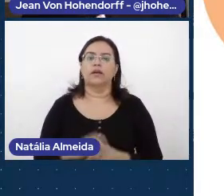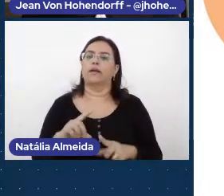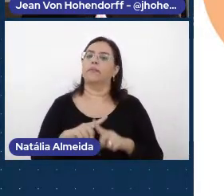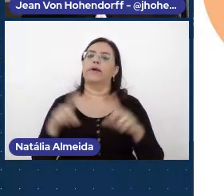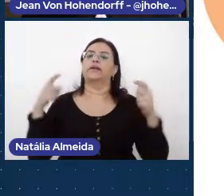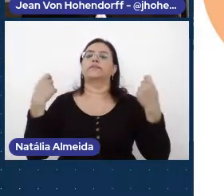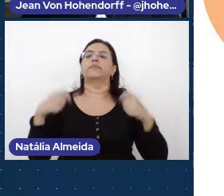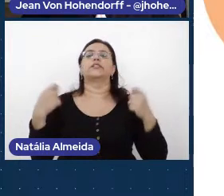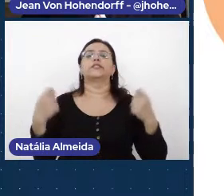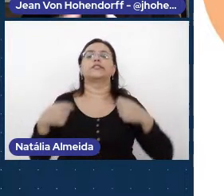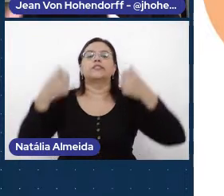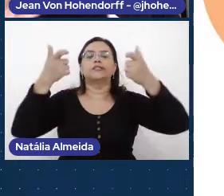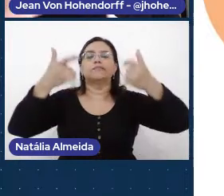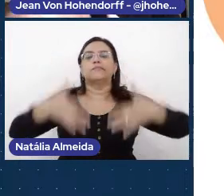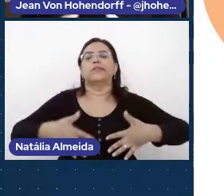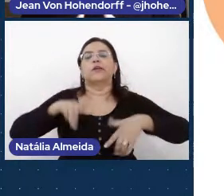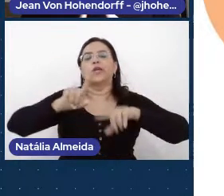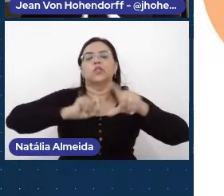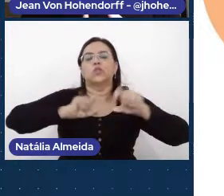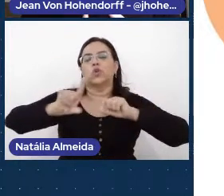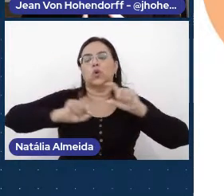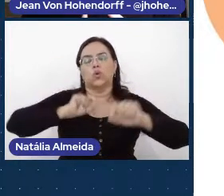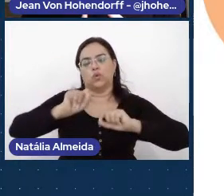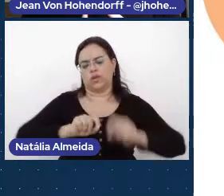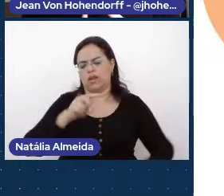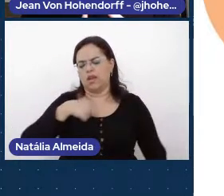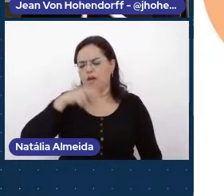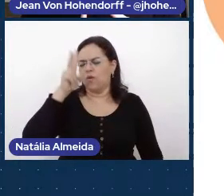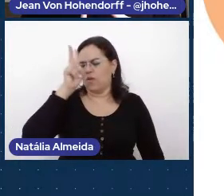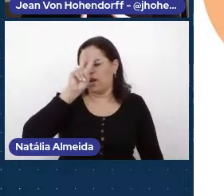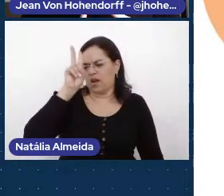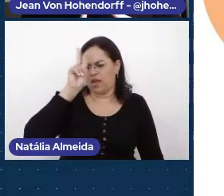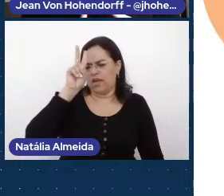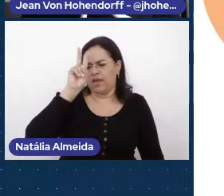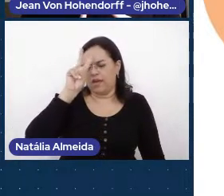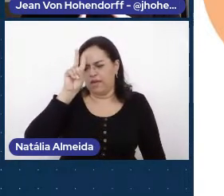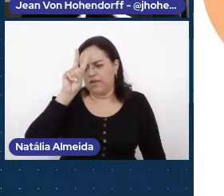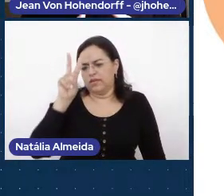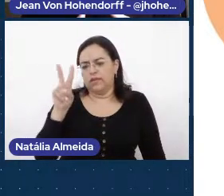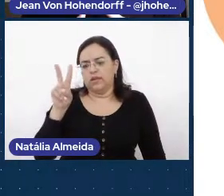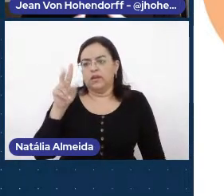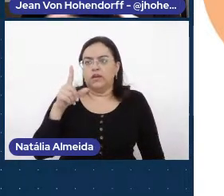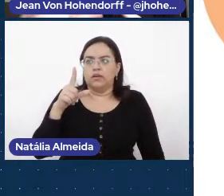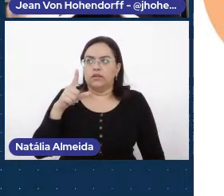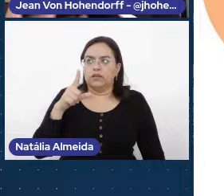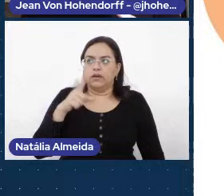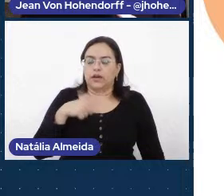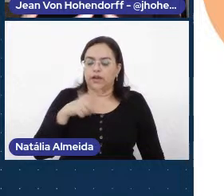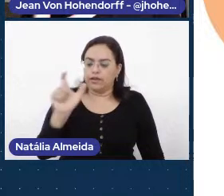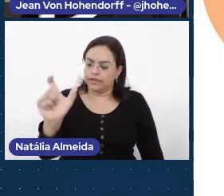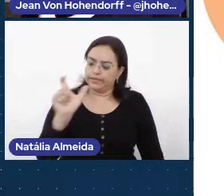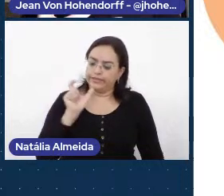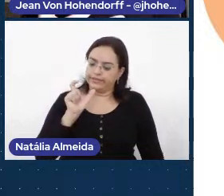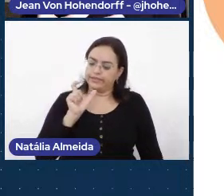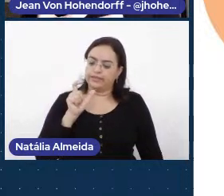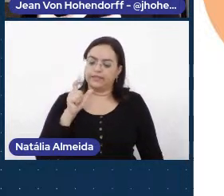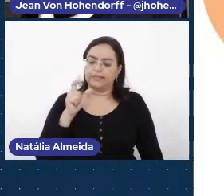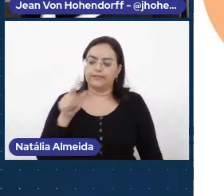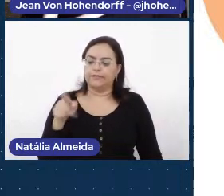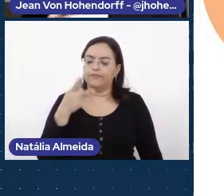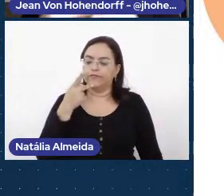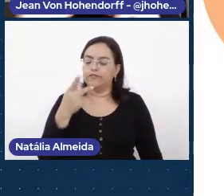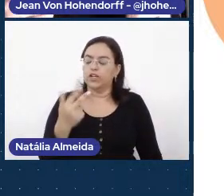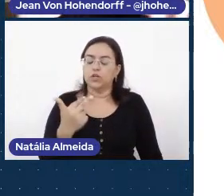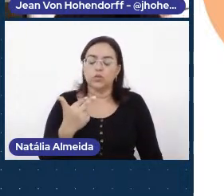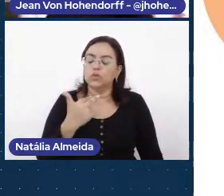as escolhas que foram feitas ali. Eu lembro que, quando veio o parecer, foi dito que não poderia, que